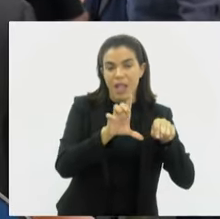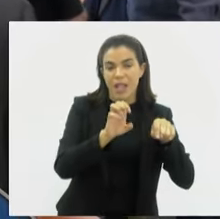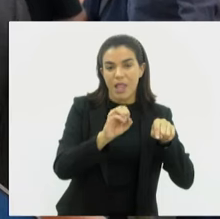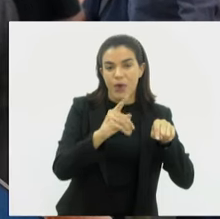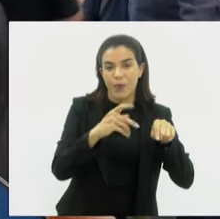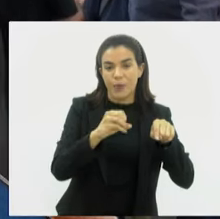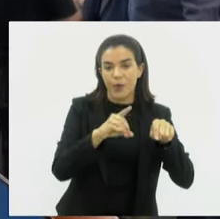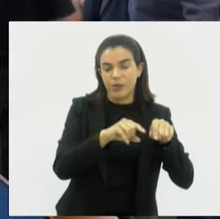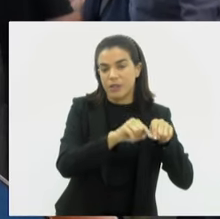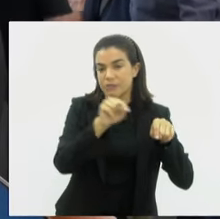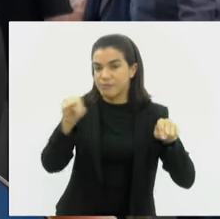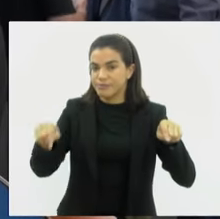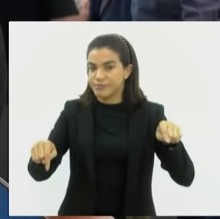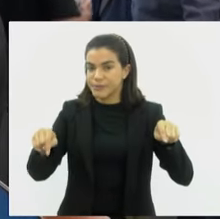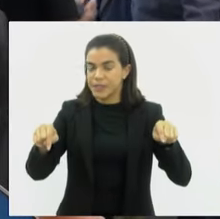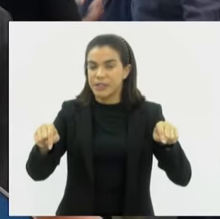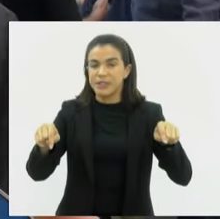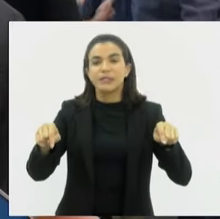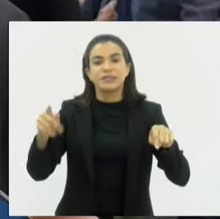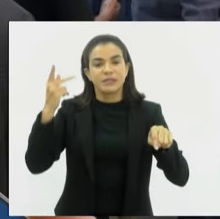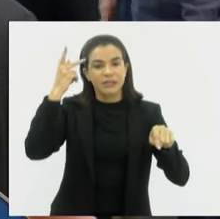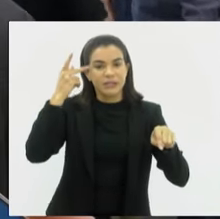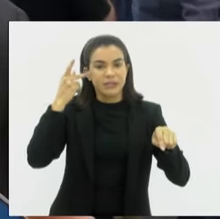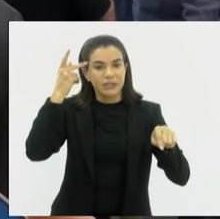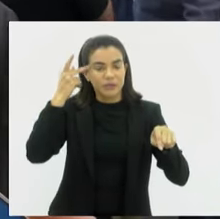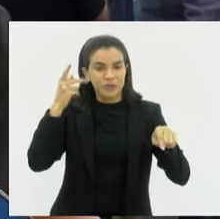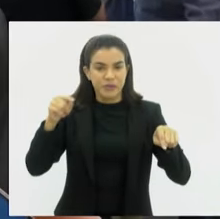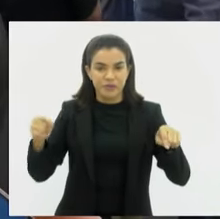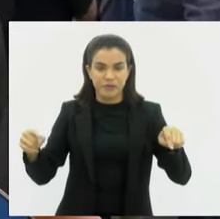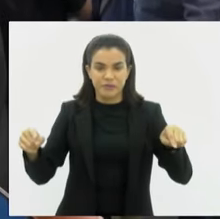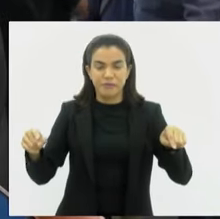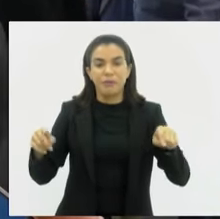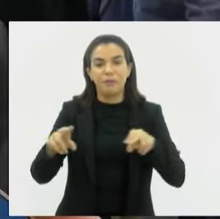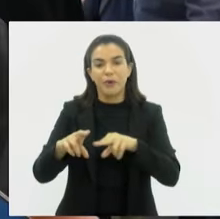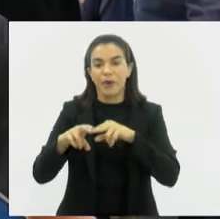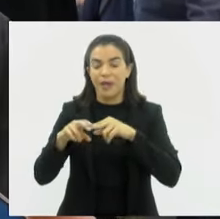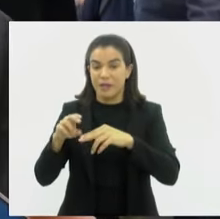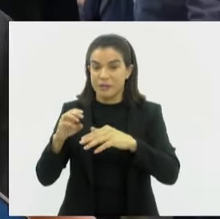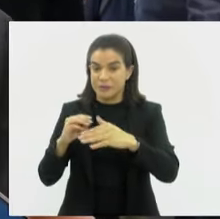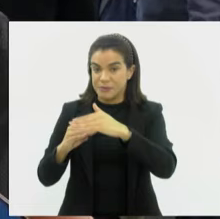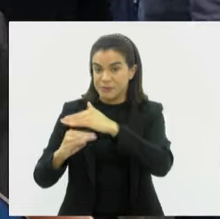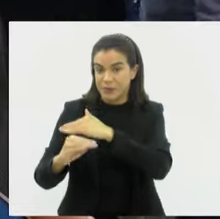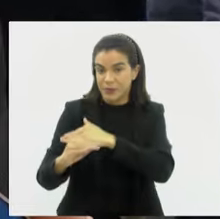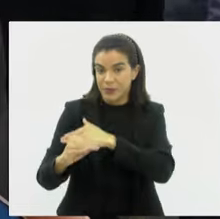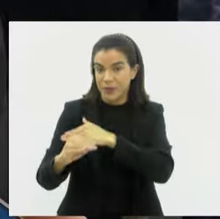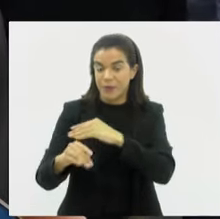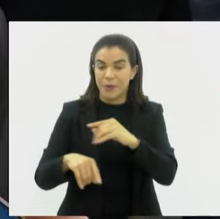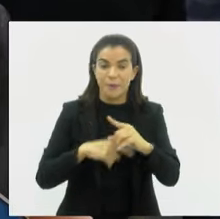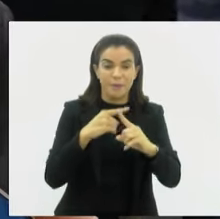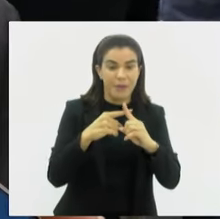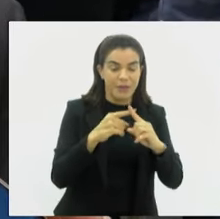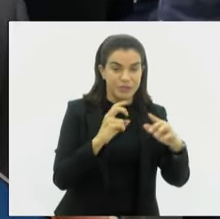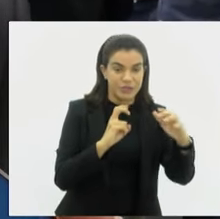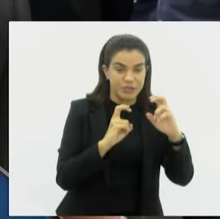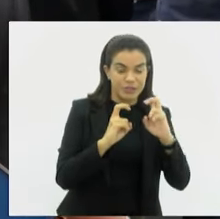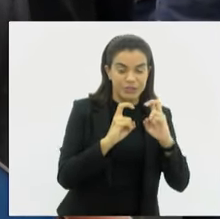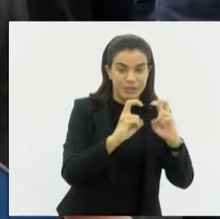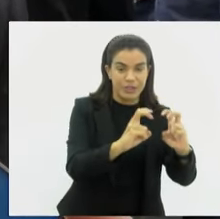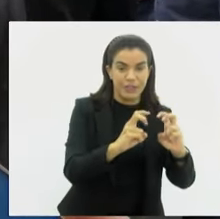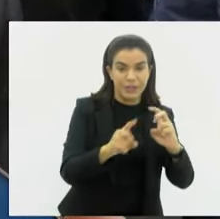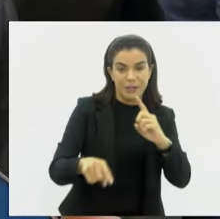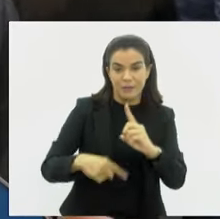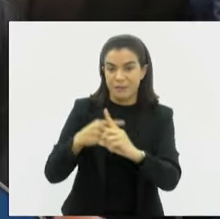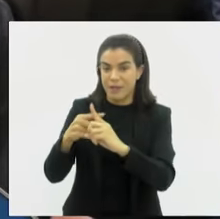Cristóvão. Porque a estação de São Cristóvão faz a integração com o metrô e com o trem e com o ônibus, né?